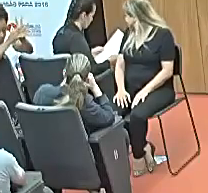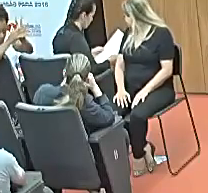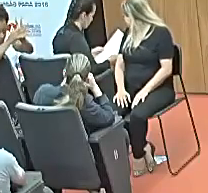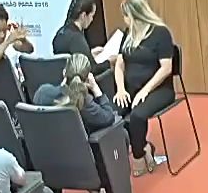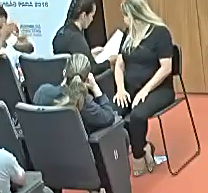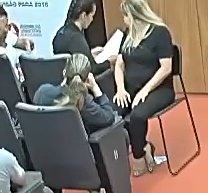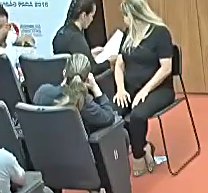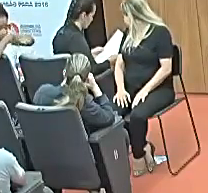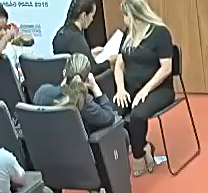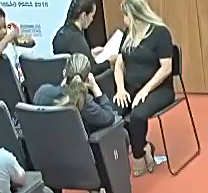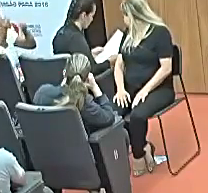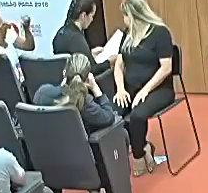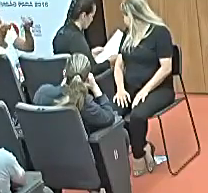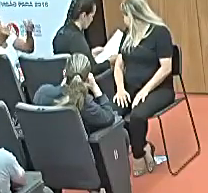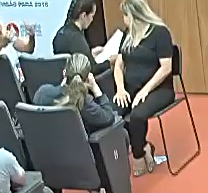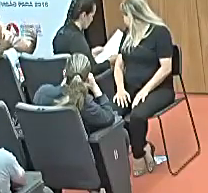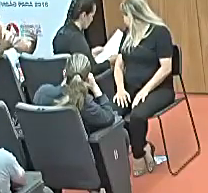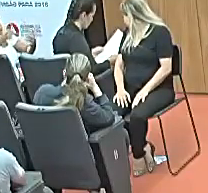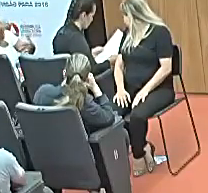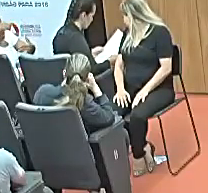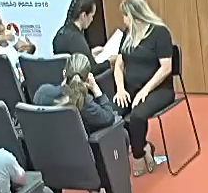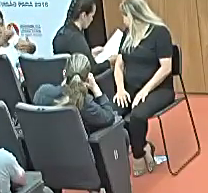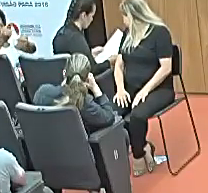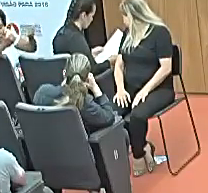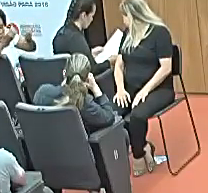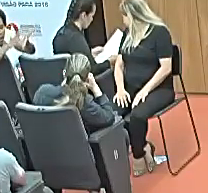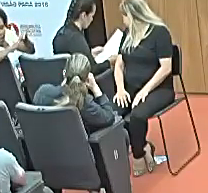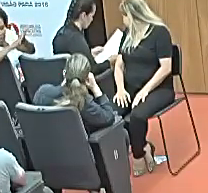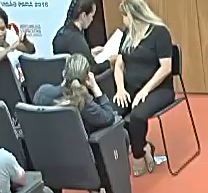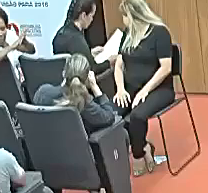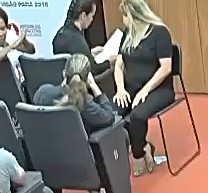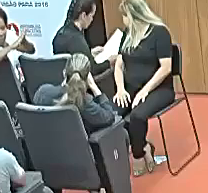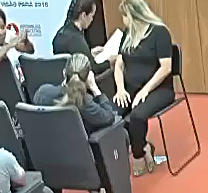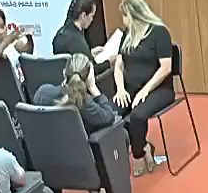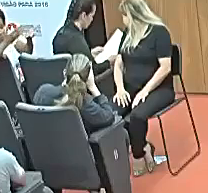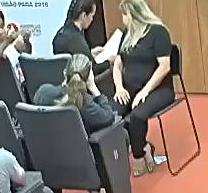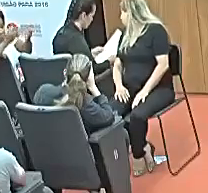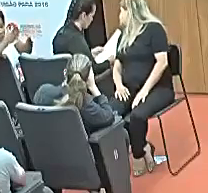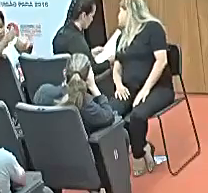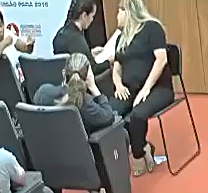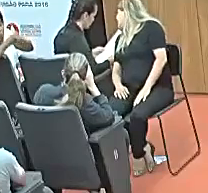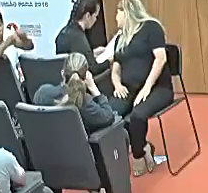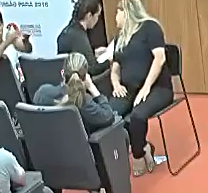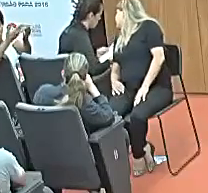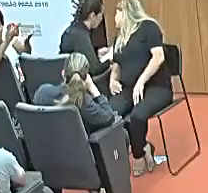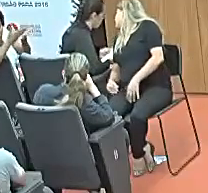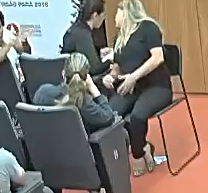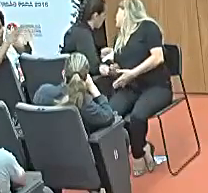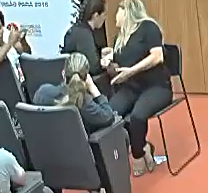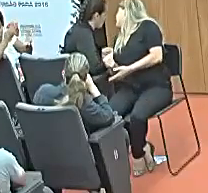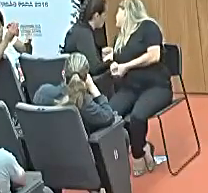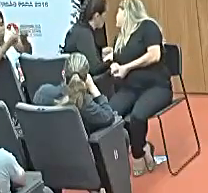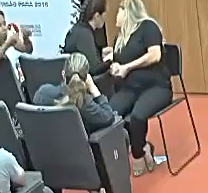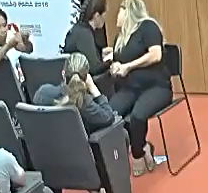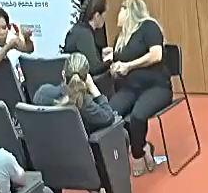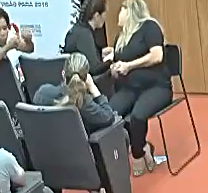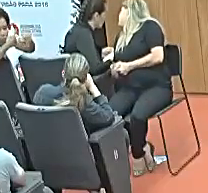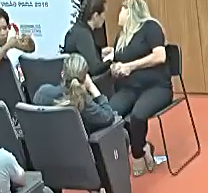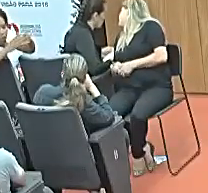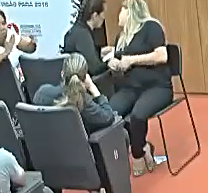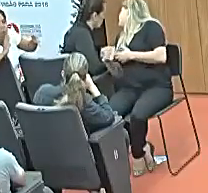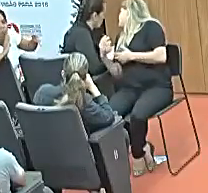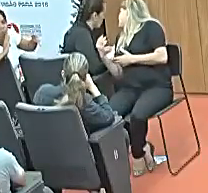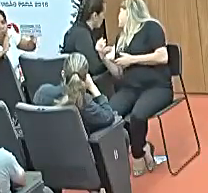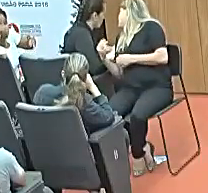coração de transição da campanha do governador no nosso tema educação do escultura educação foi debatido